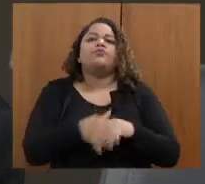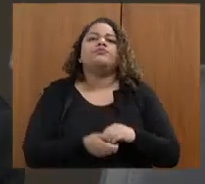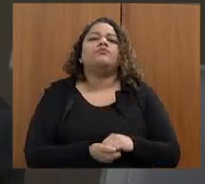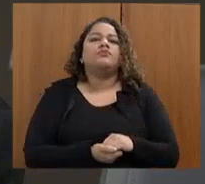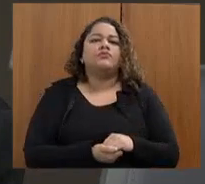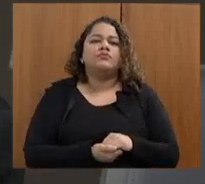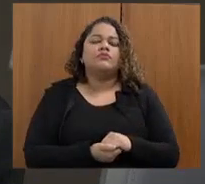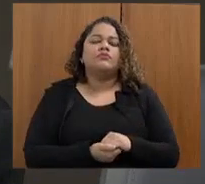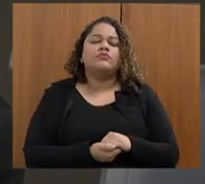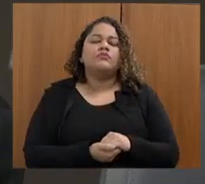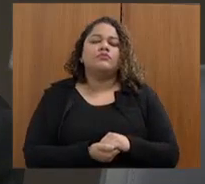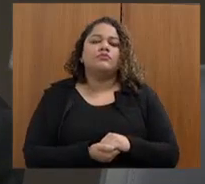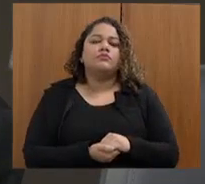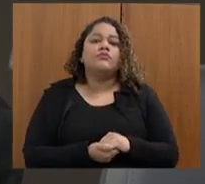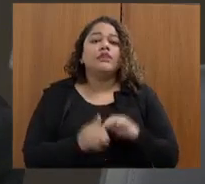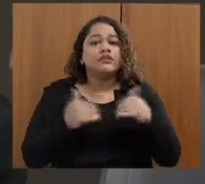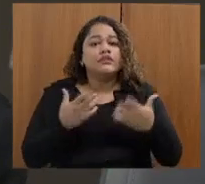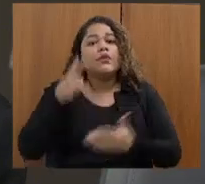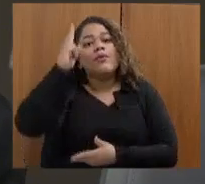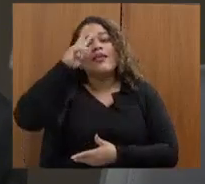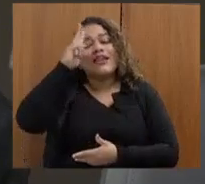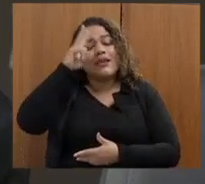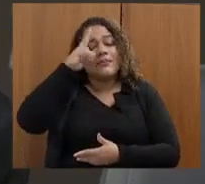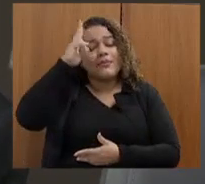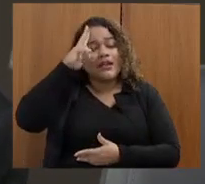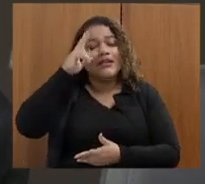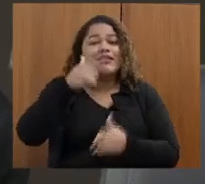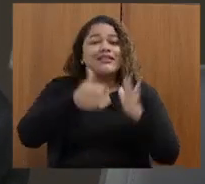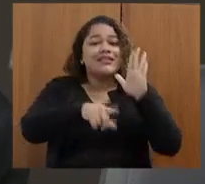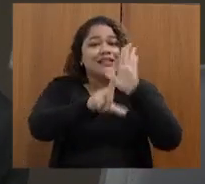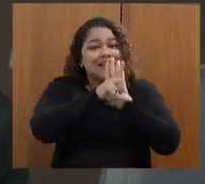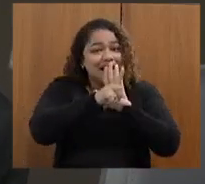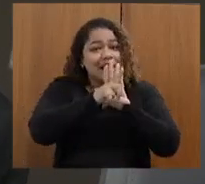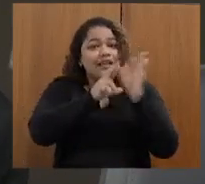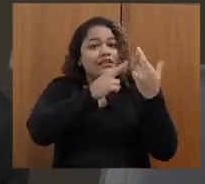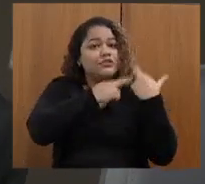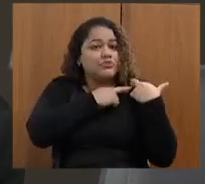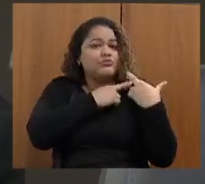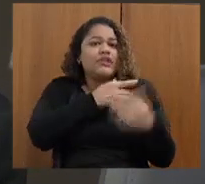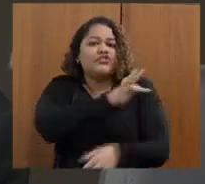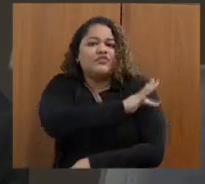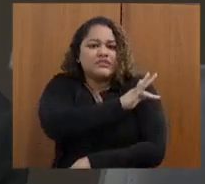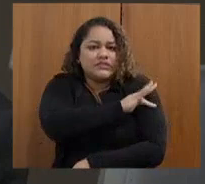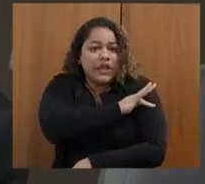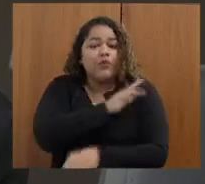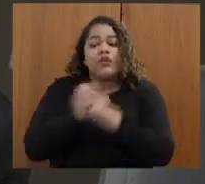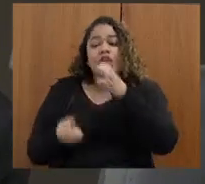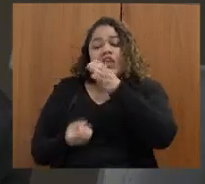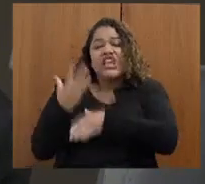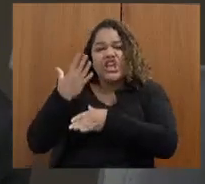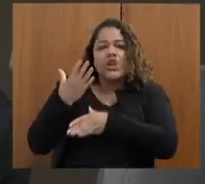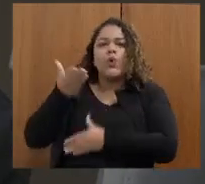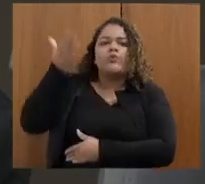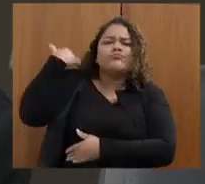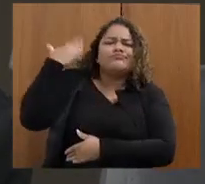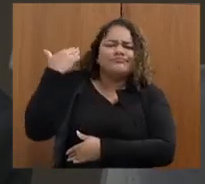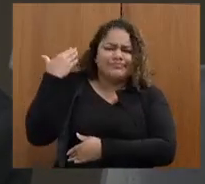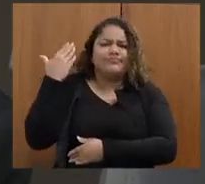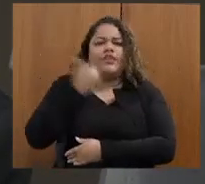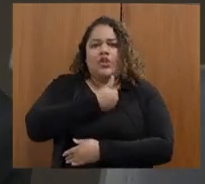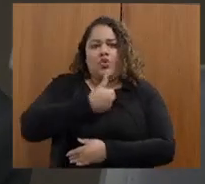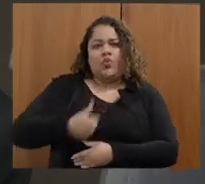audiência é que nem a lei de responsabilidade fiscal foi criado na época do Fernando Henrique Cardoso